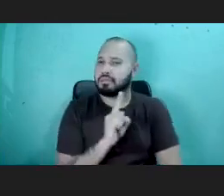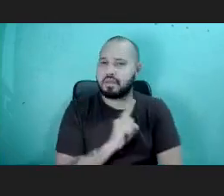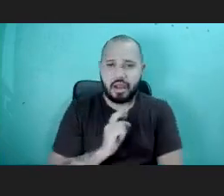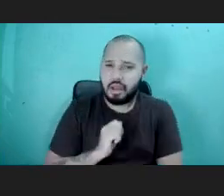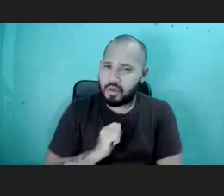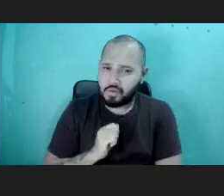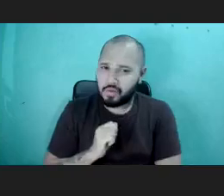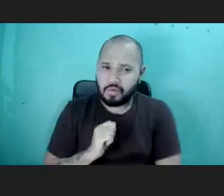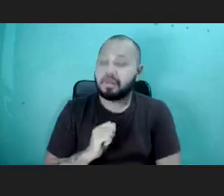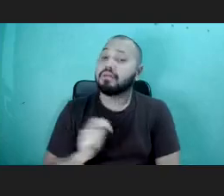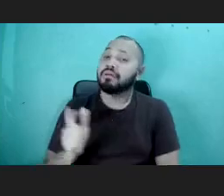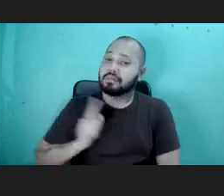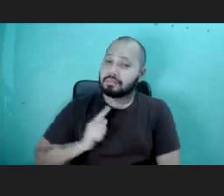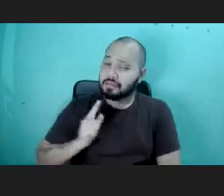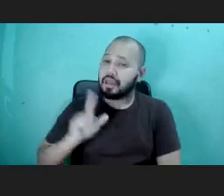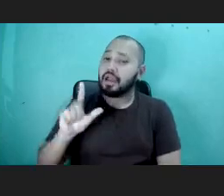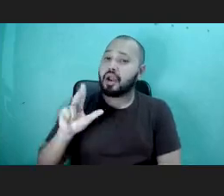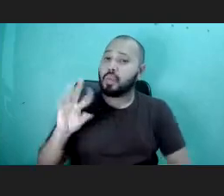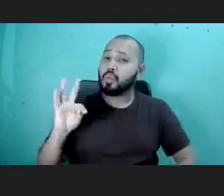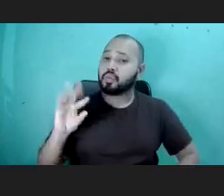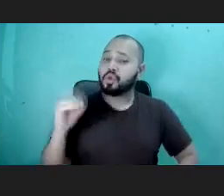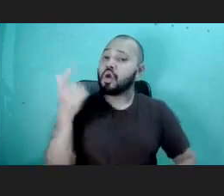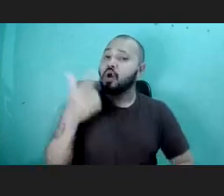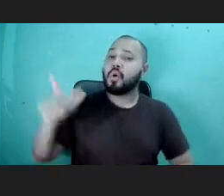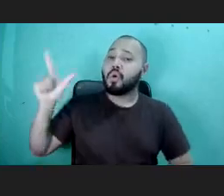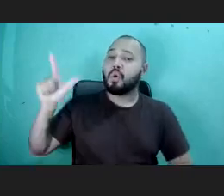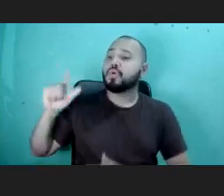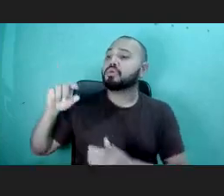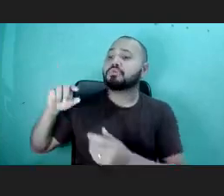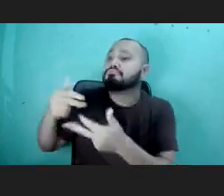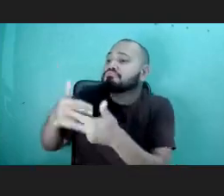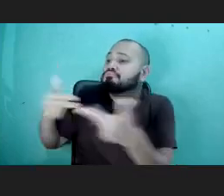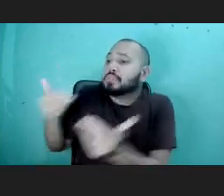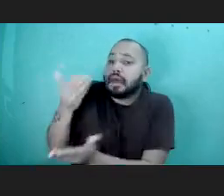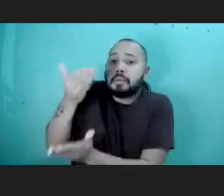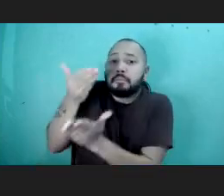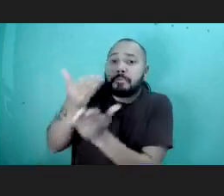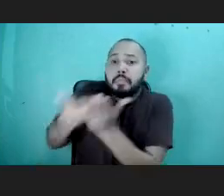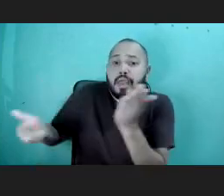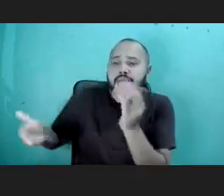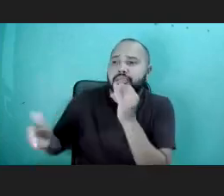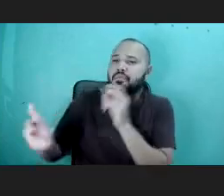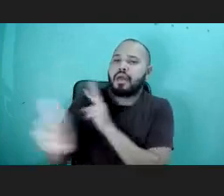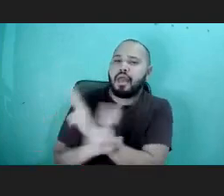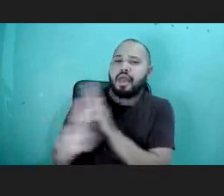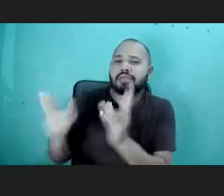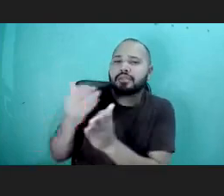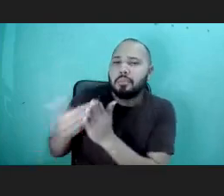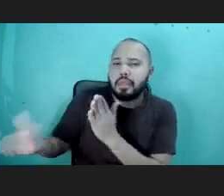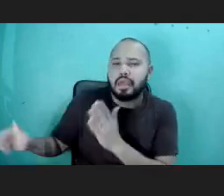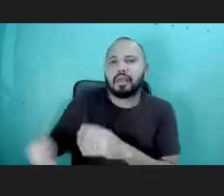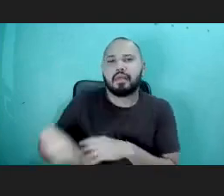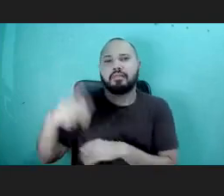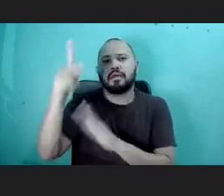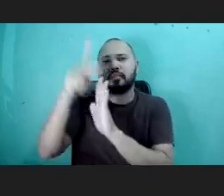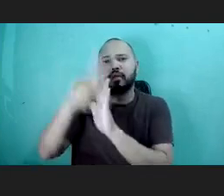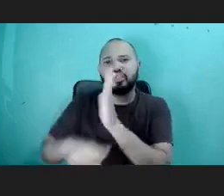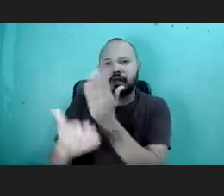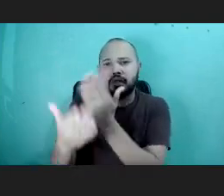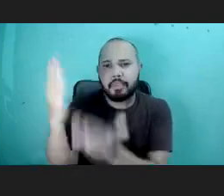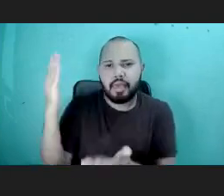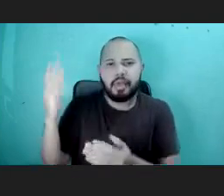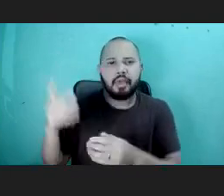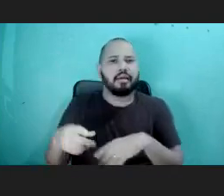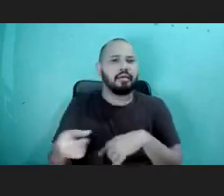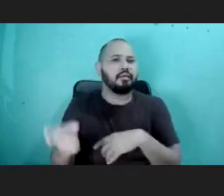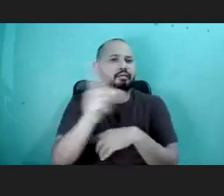vive o luto quando a gente se expõe a essa experiência de perda. Quando eu perco relações, quando eu perco projetos, quando eu perco...